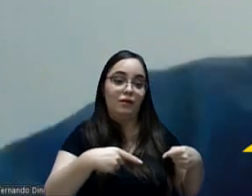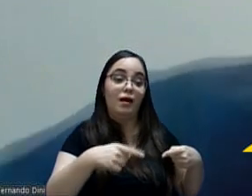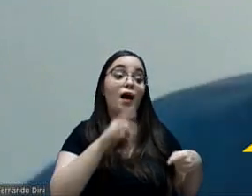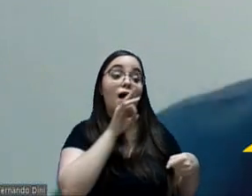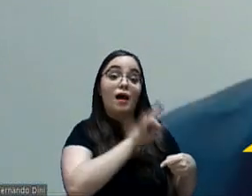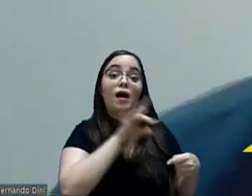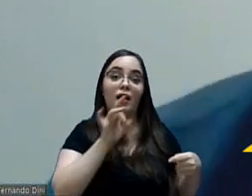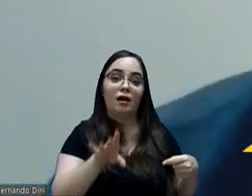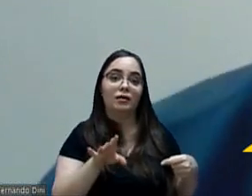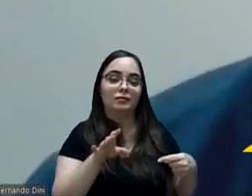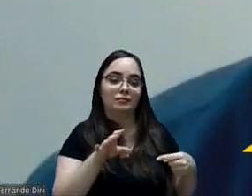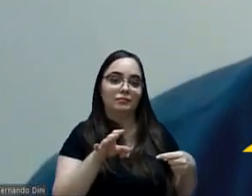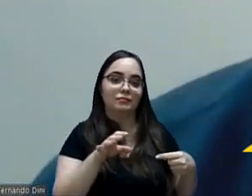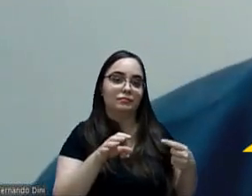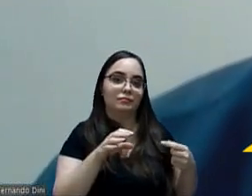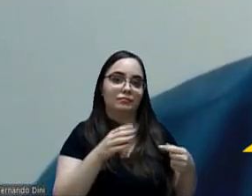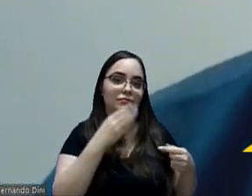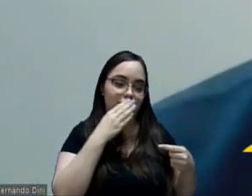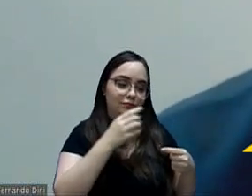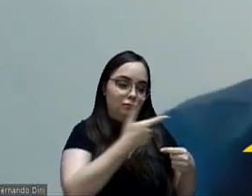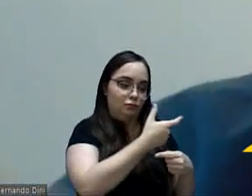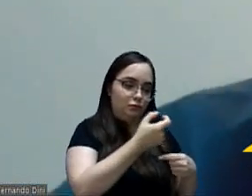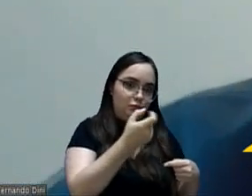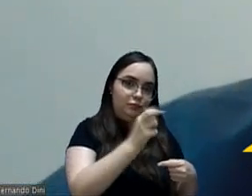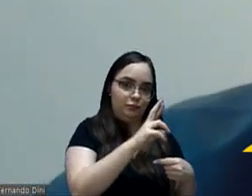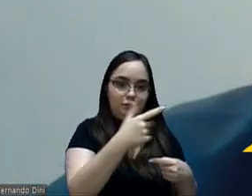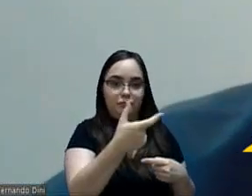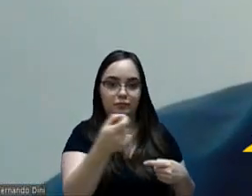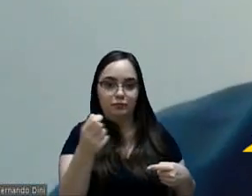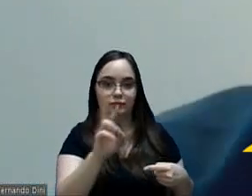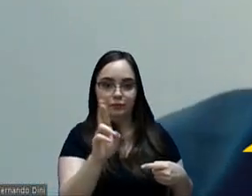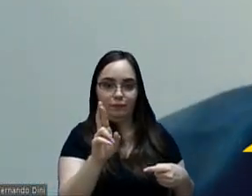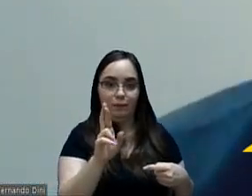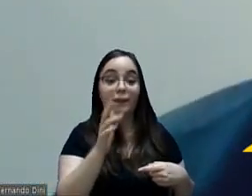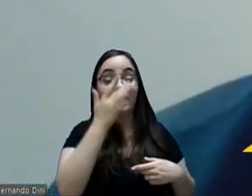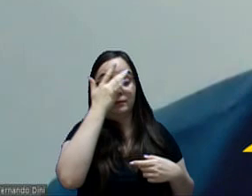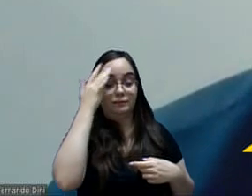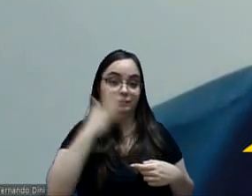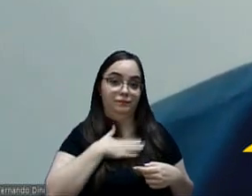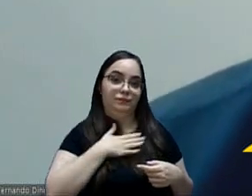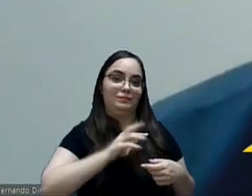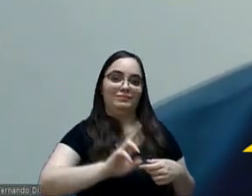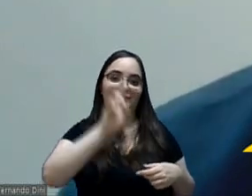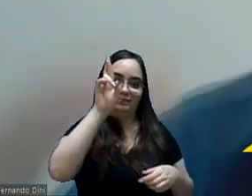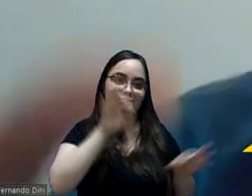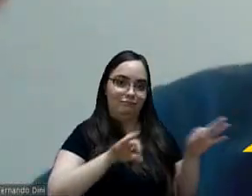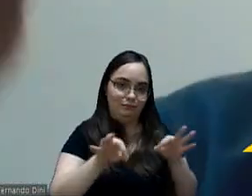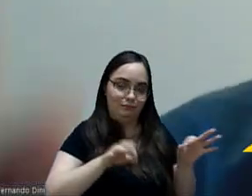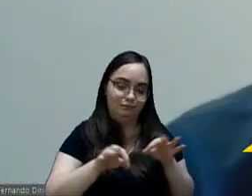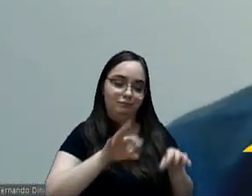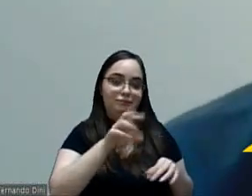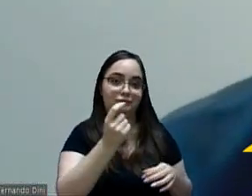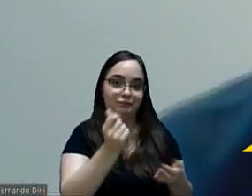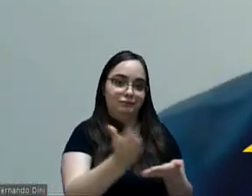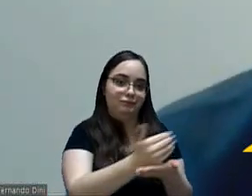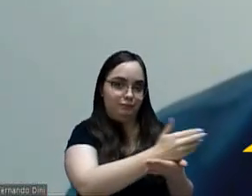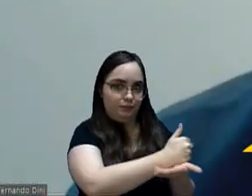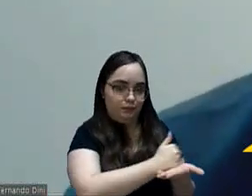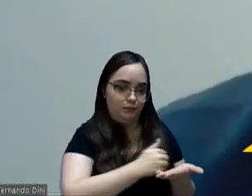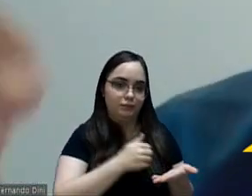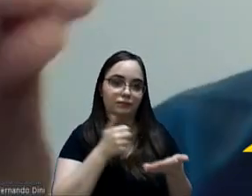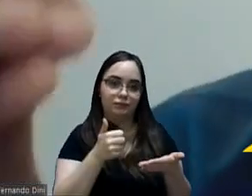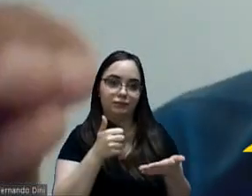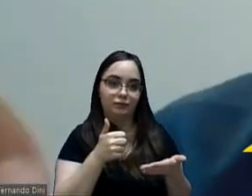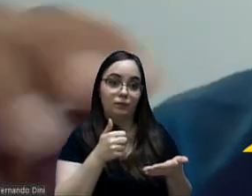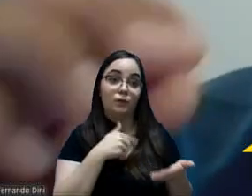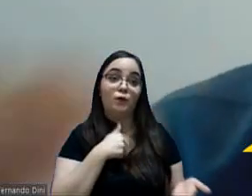R$200. E o organizador pega todo esse dinheiro e ele fala assim: gente, eu vou